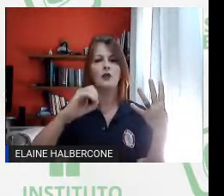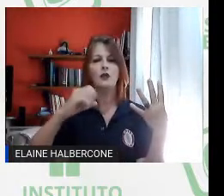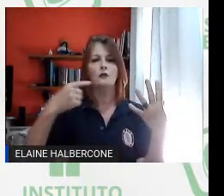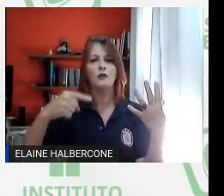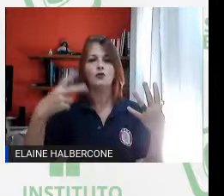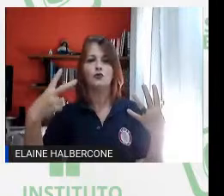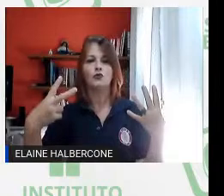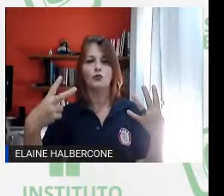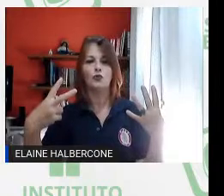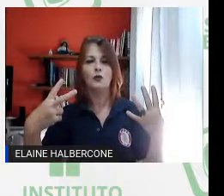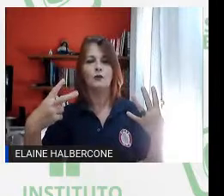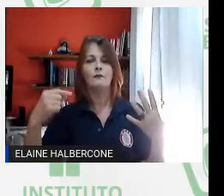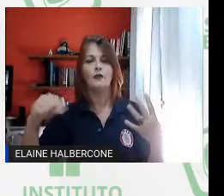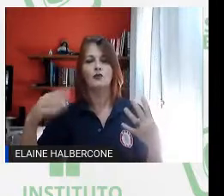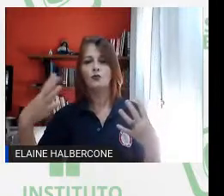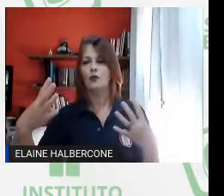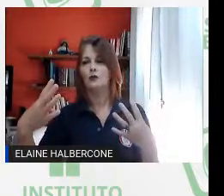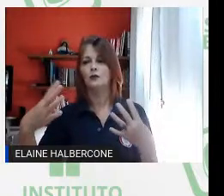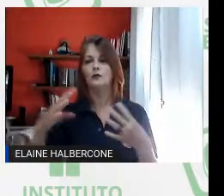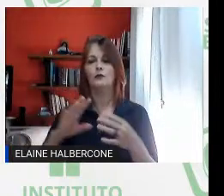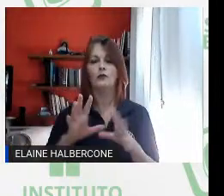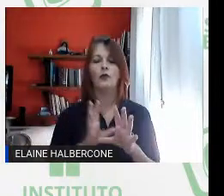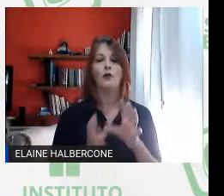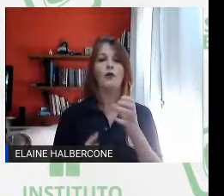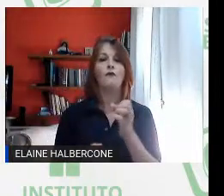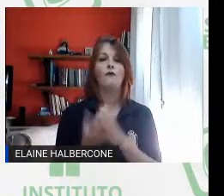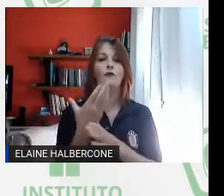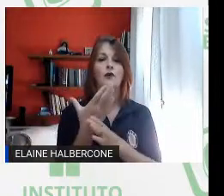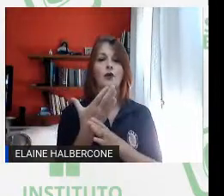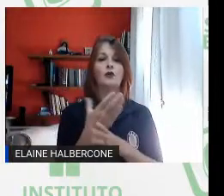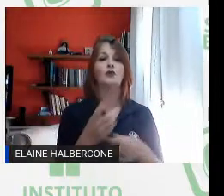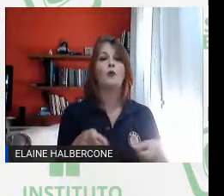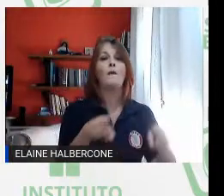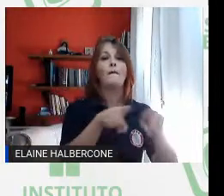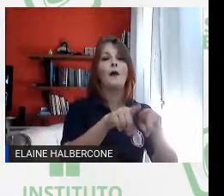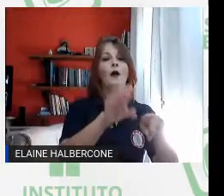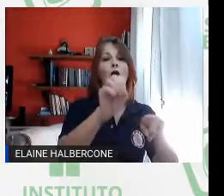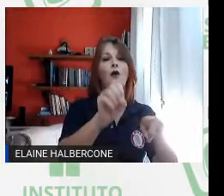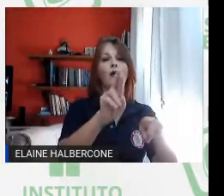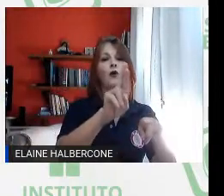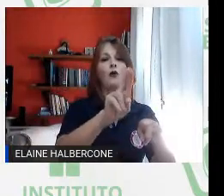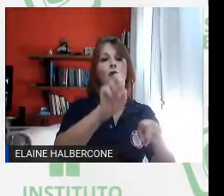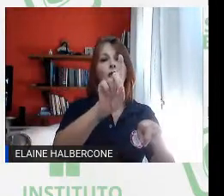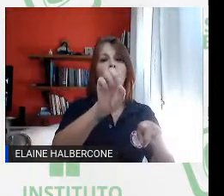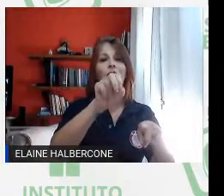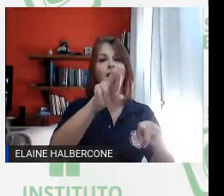e menos 4, formando assim o par ordenado. Construímos assim essa tabela